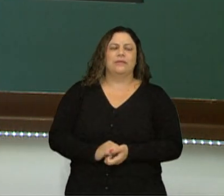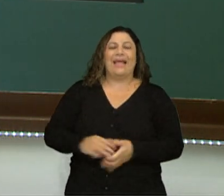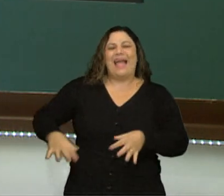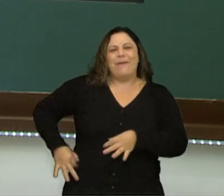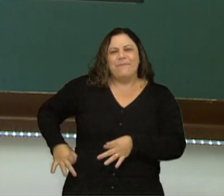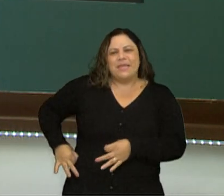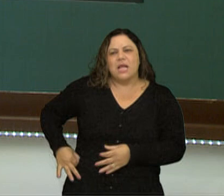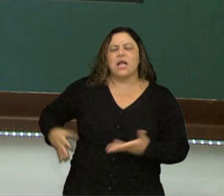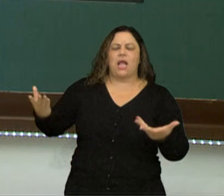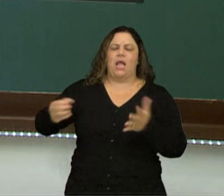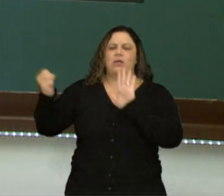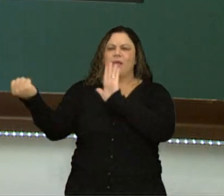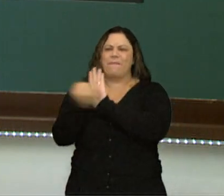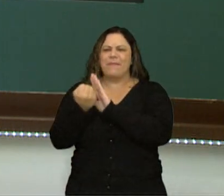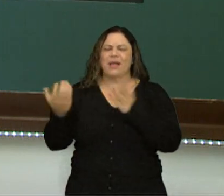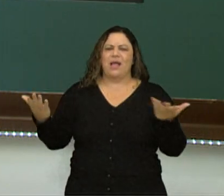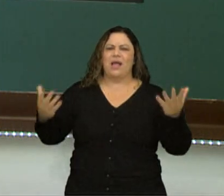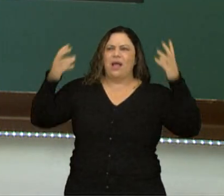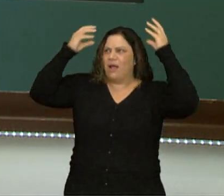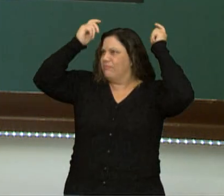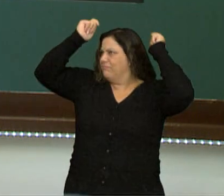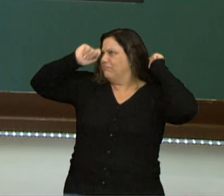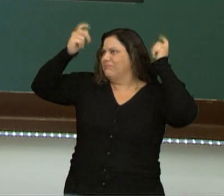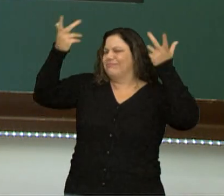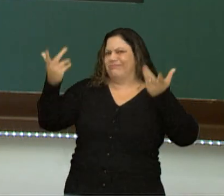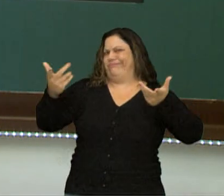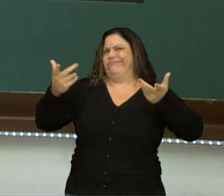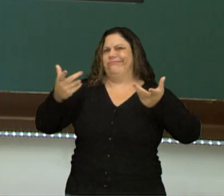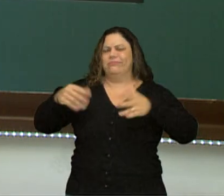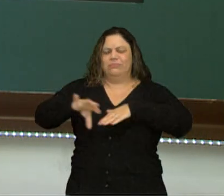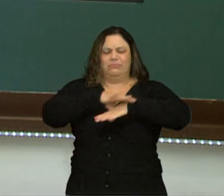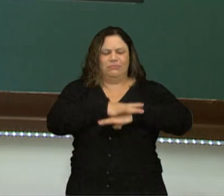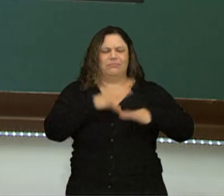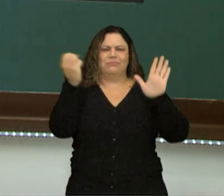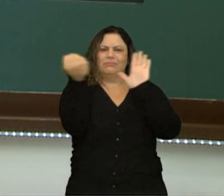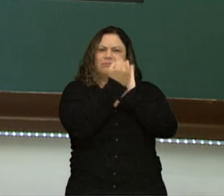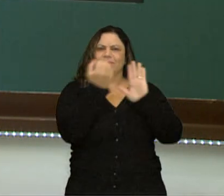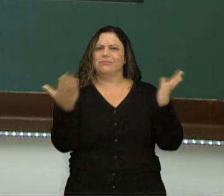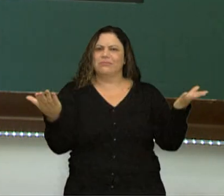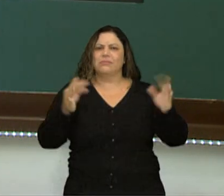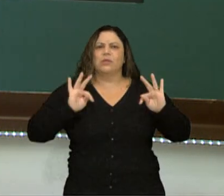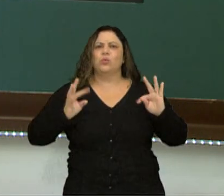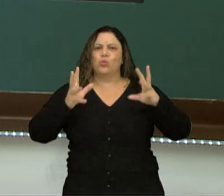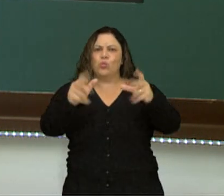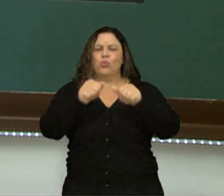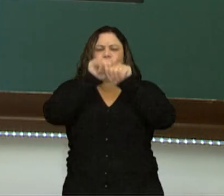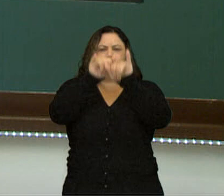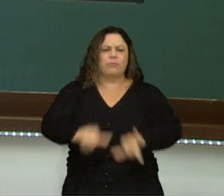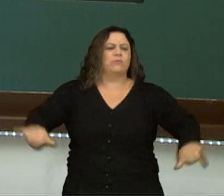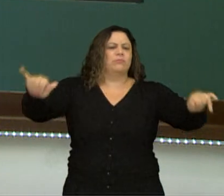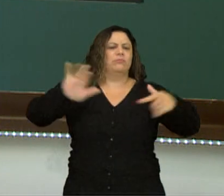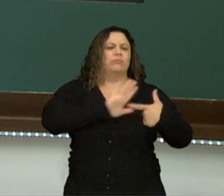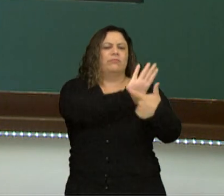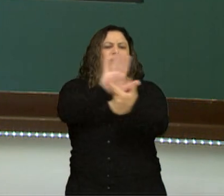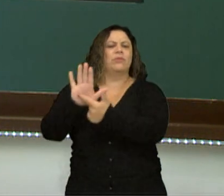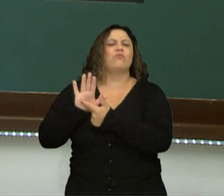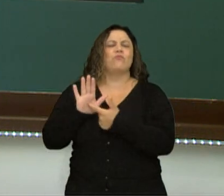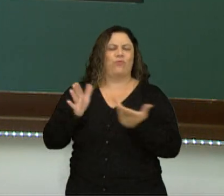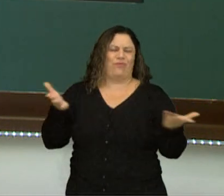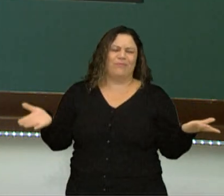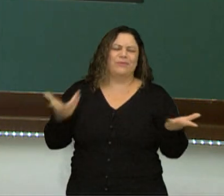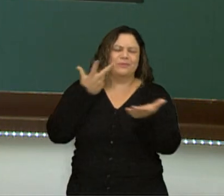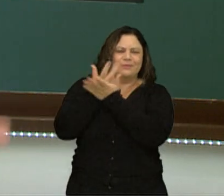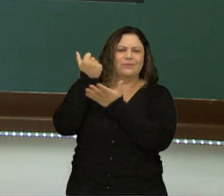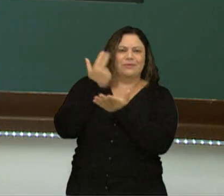calça tem uma marca, no meu boné tem uma marca, no meu tênis eu faço. E nós fazemos a propaganda, informamos aquilo que